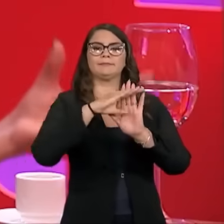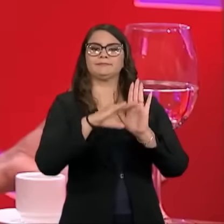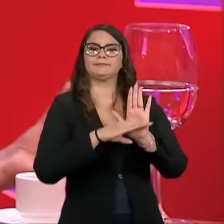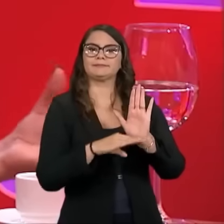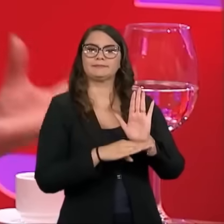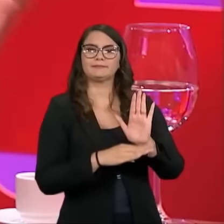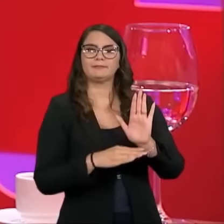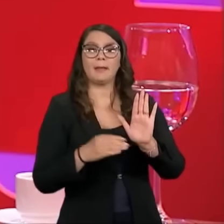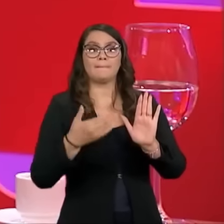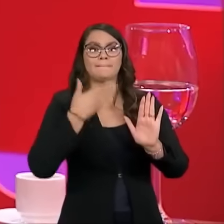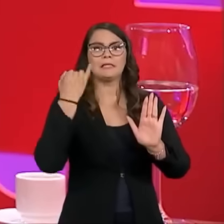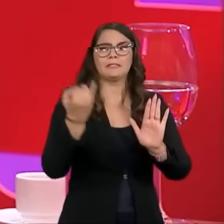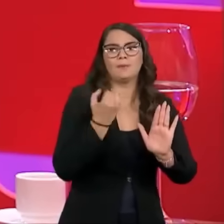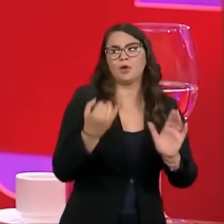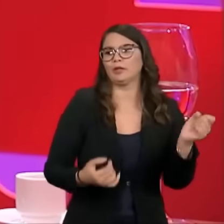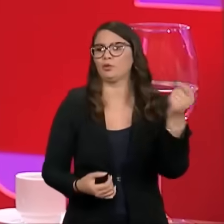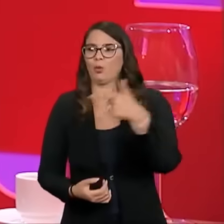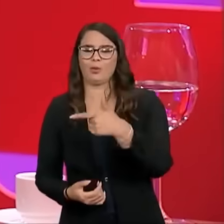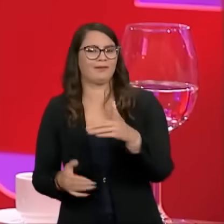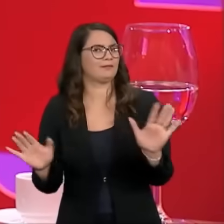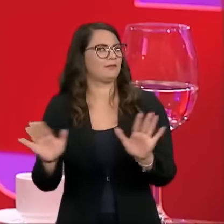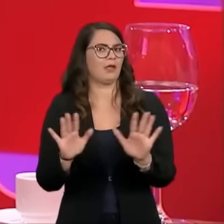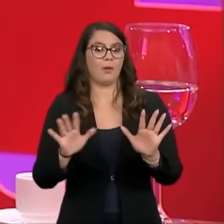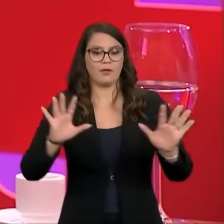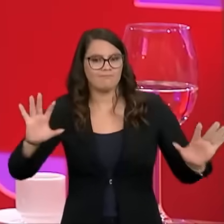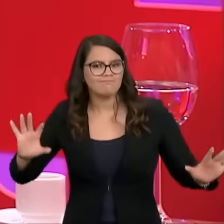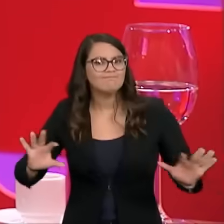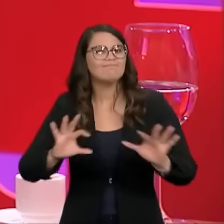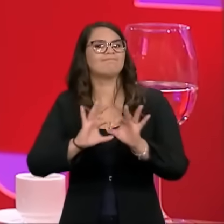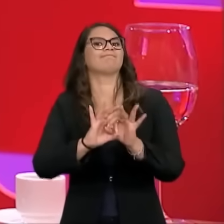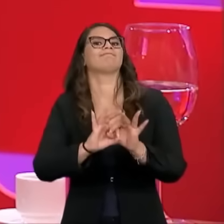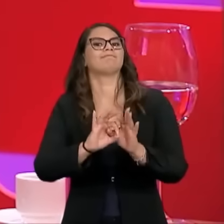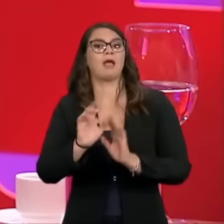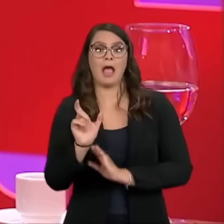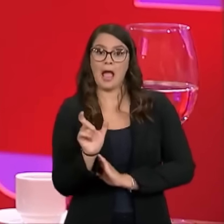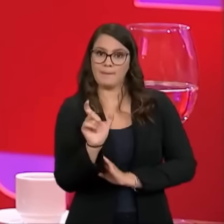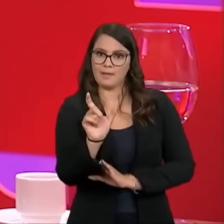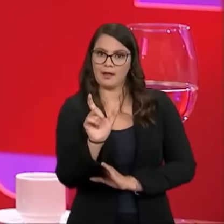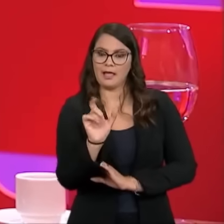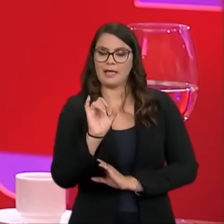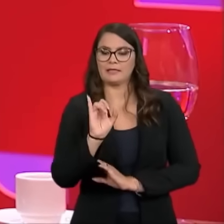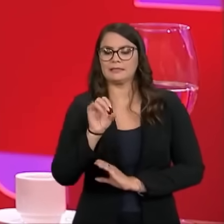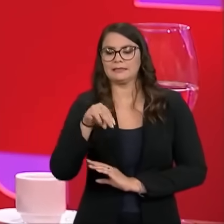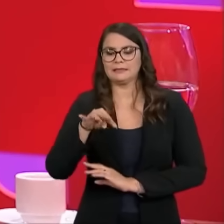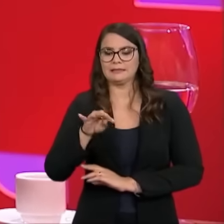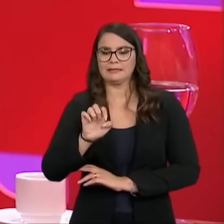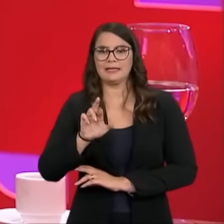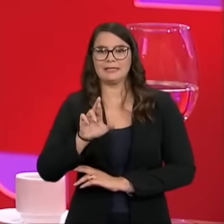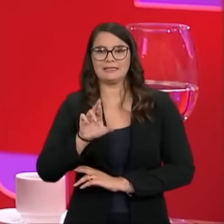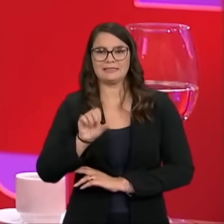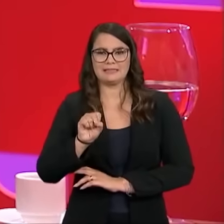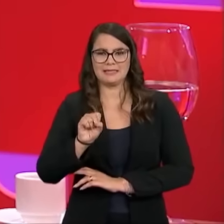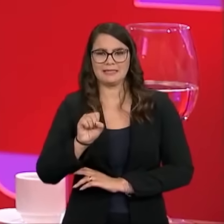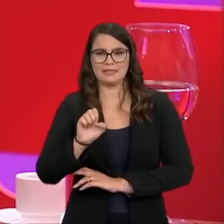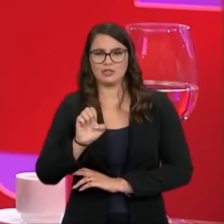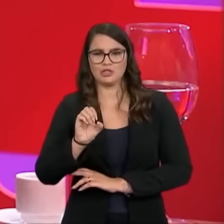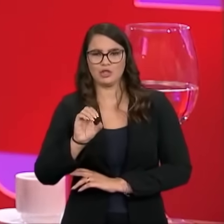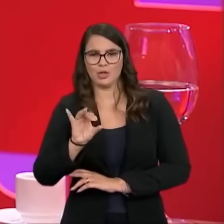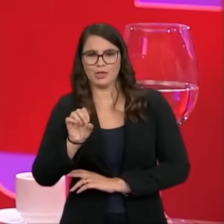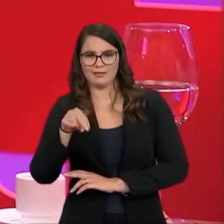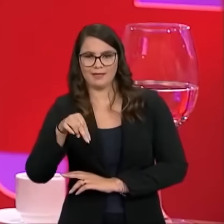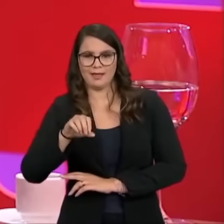detrimento de outra agenda é interseccional as agendas a palavra interseccionalidade ela tem esse